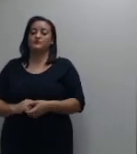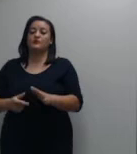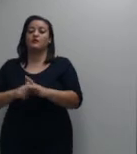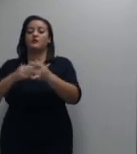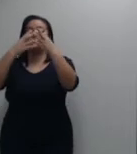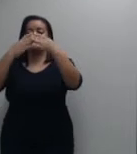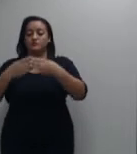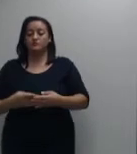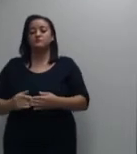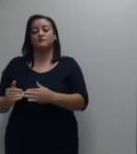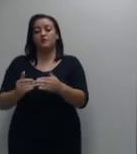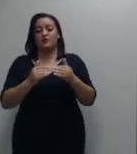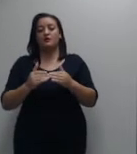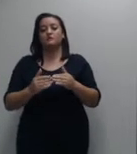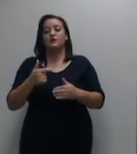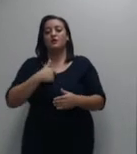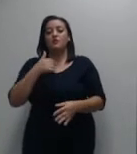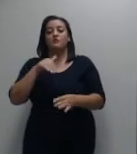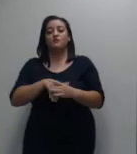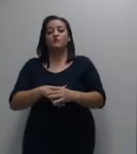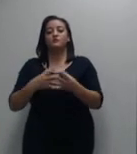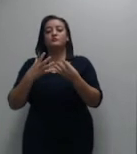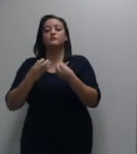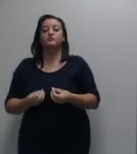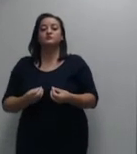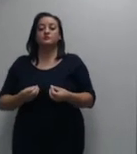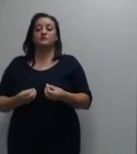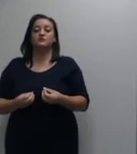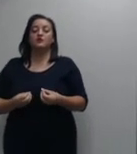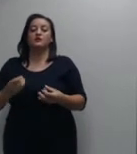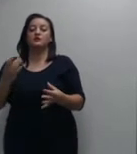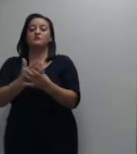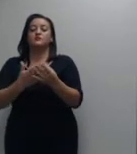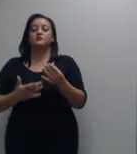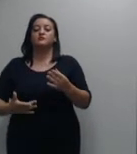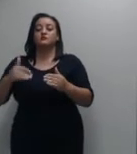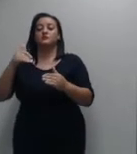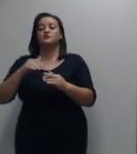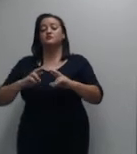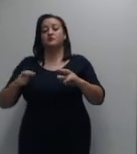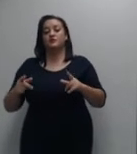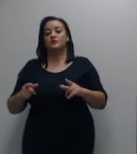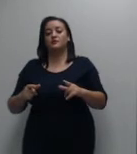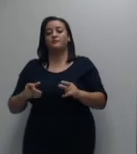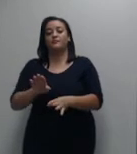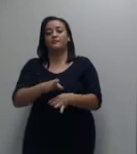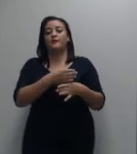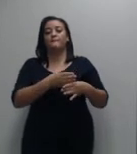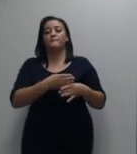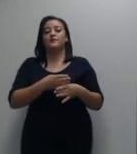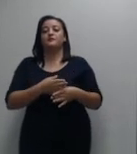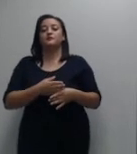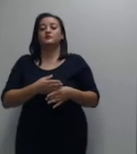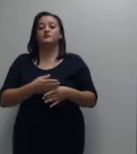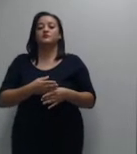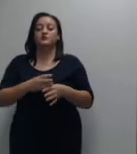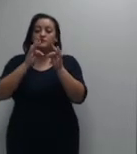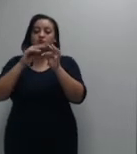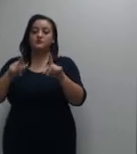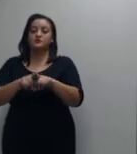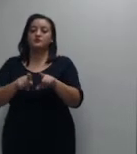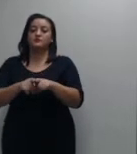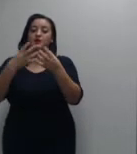Presidente Eu voto por dar provimento aos embargos de divergência para afastar o sobrestamento do continente